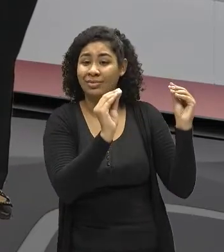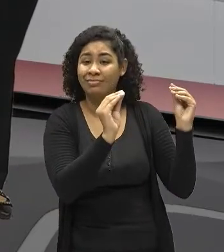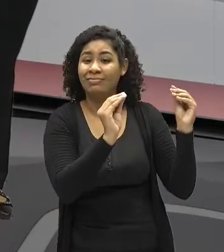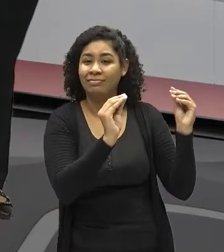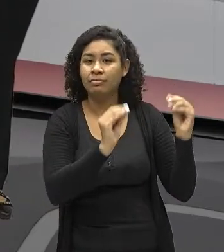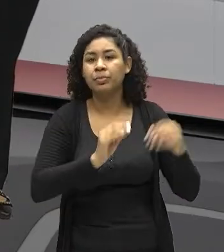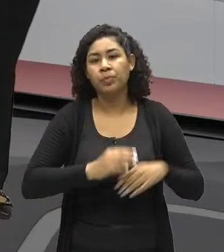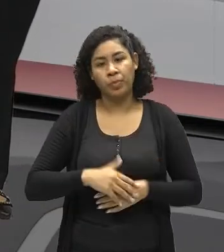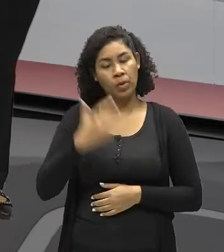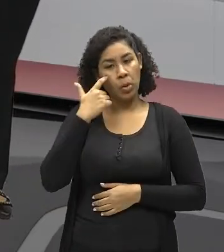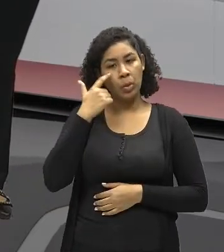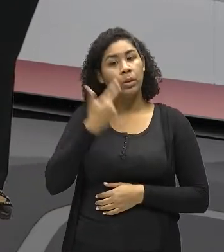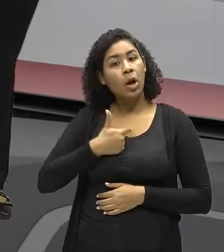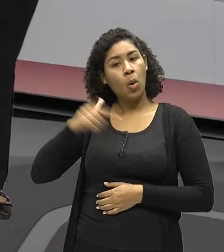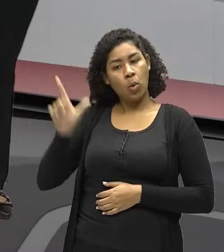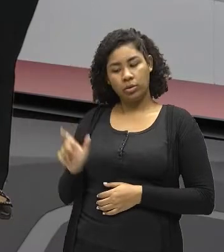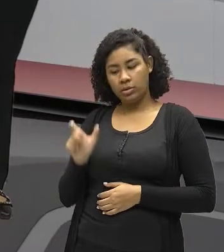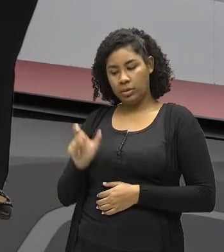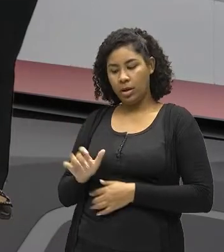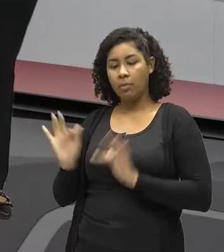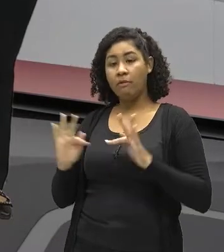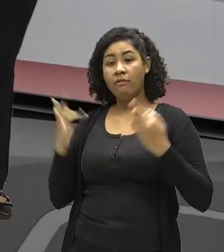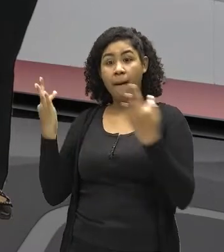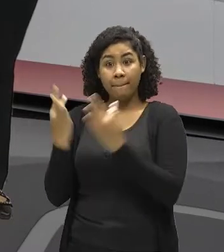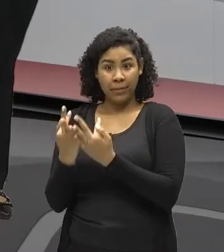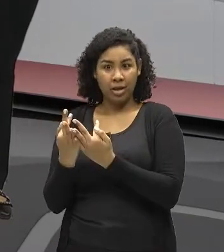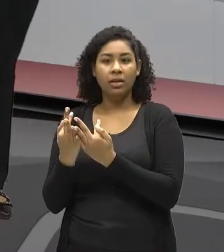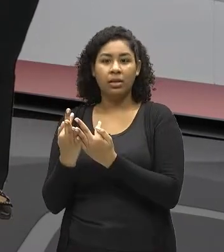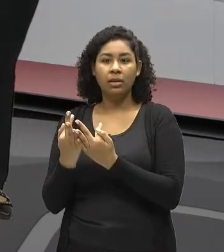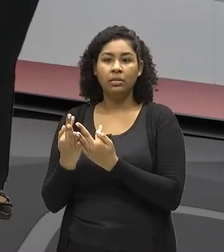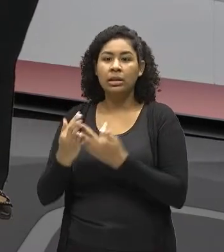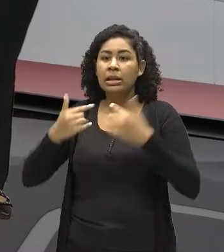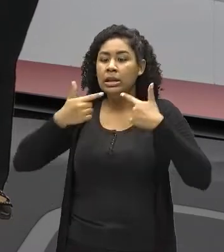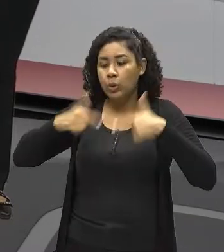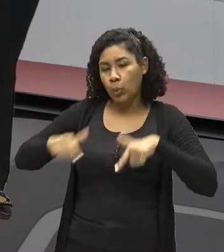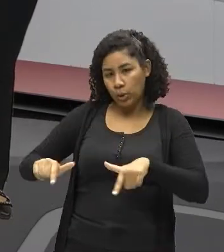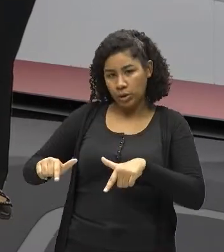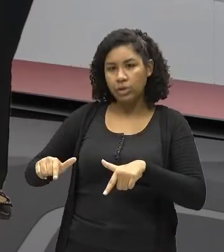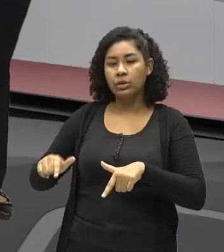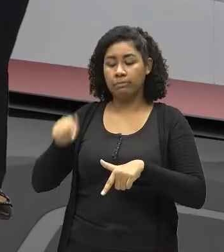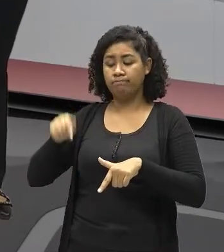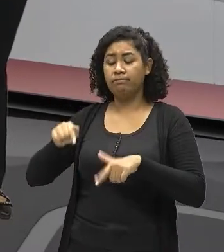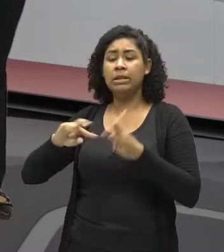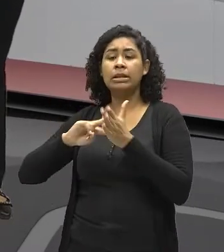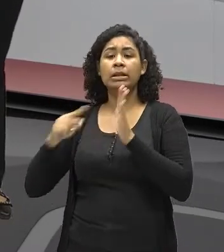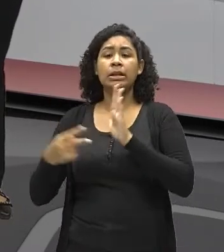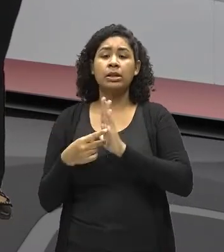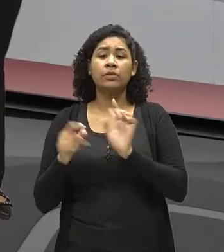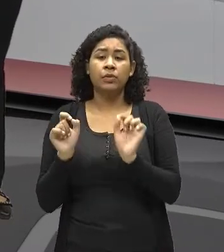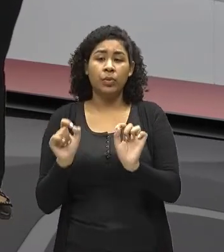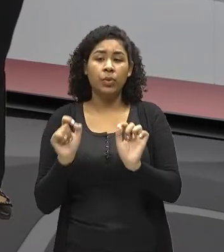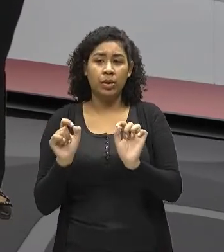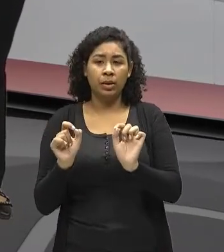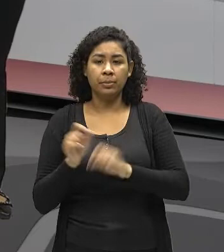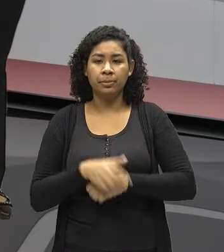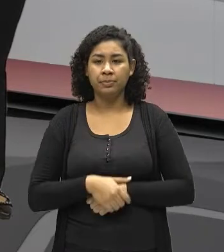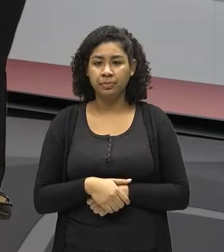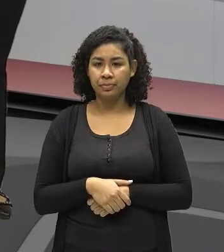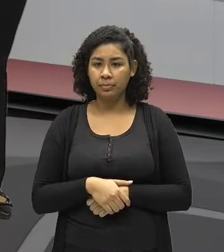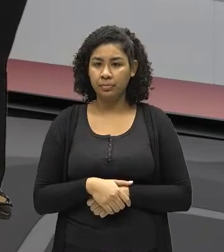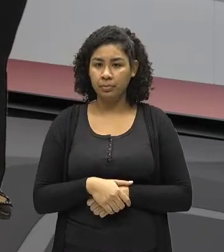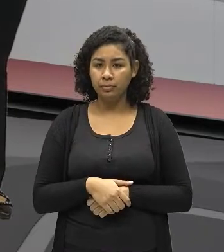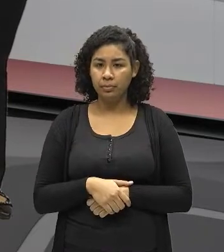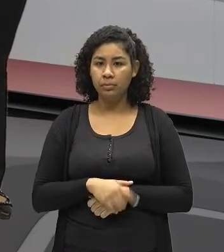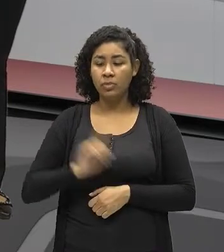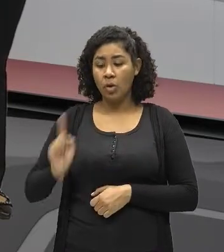família linguística. Quando eu falo família linguística, eu estou me referindo especificamente àquela língua. Por